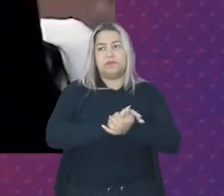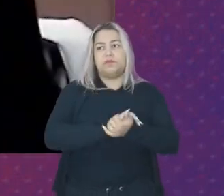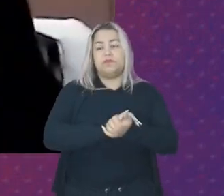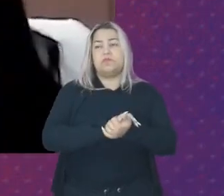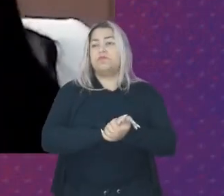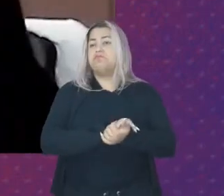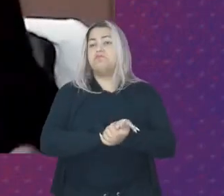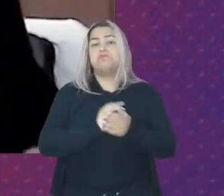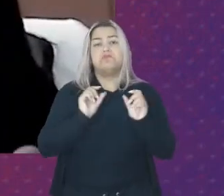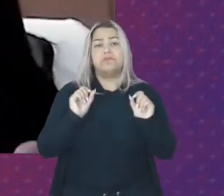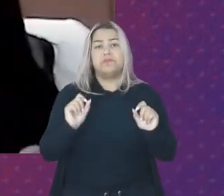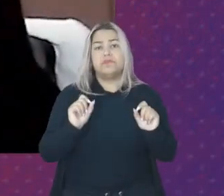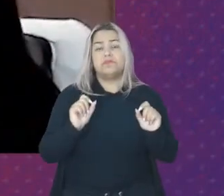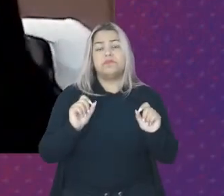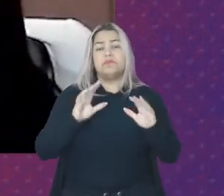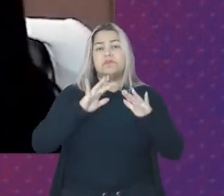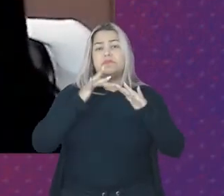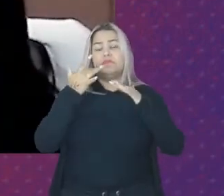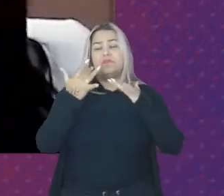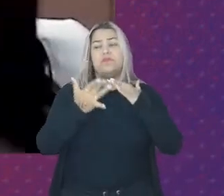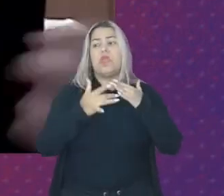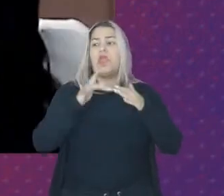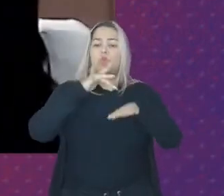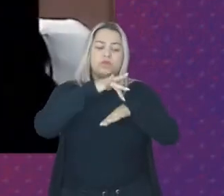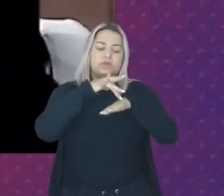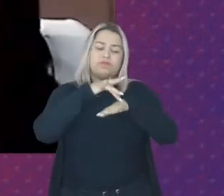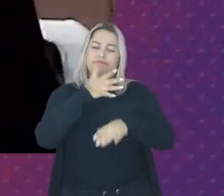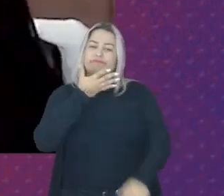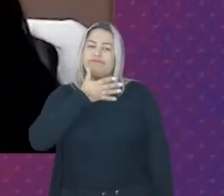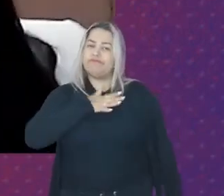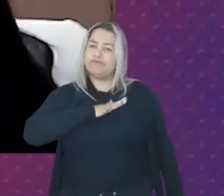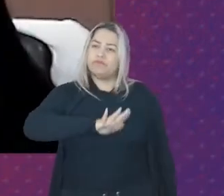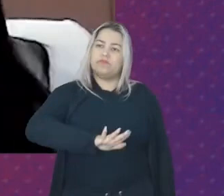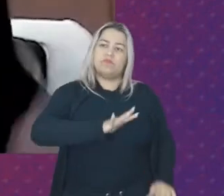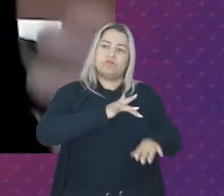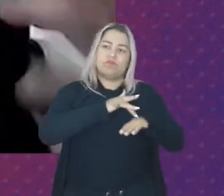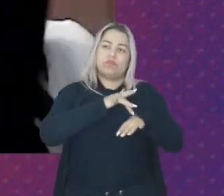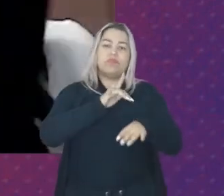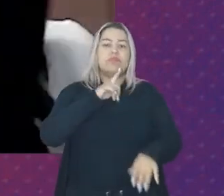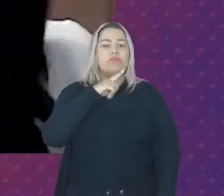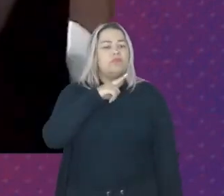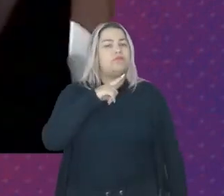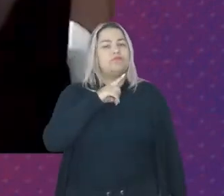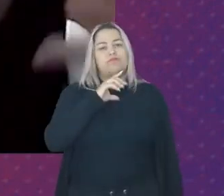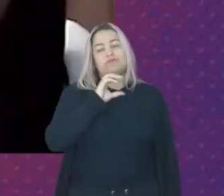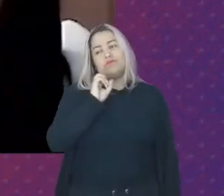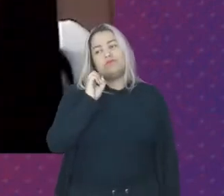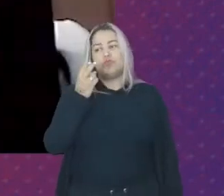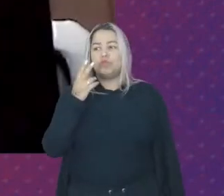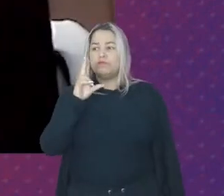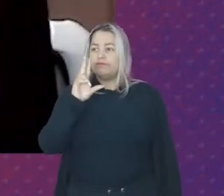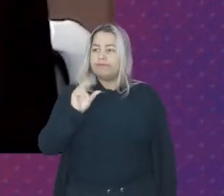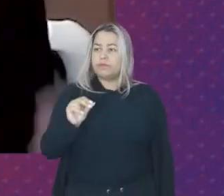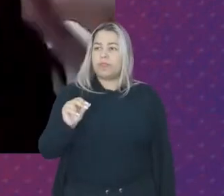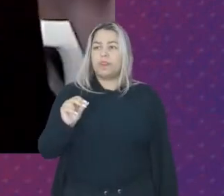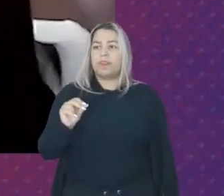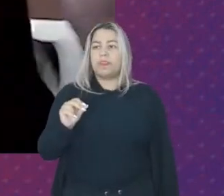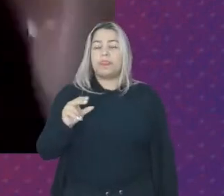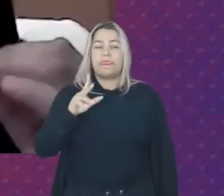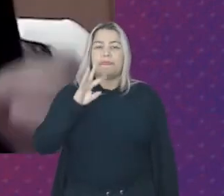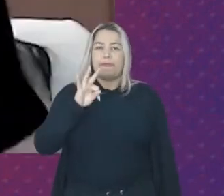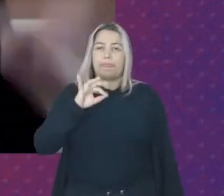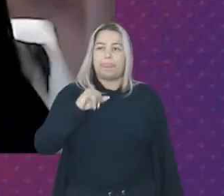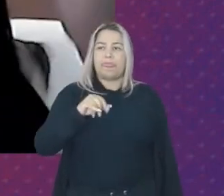eu fazer o quê nas redes sociais? É eu dançar? Mas eu não gosto de dancinha, tem que dançar, não tem que dançar, agora com essa onda do